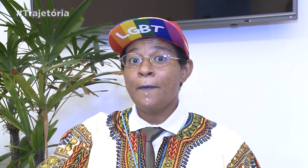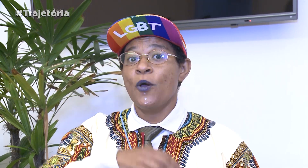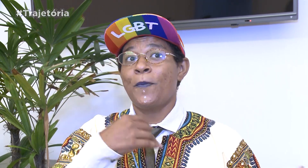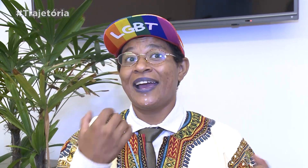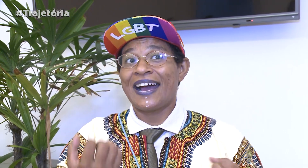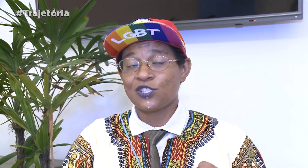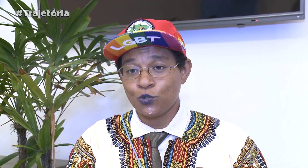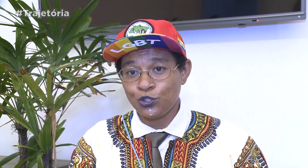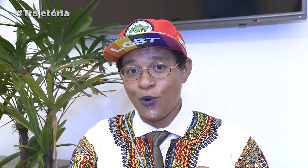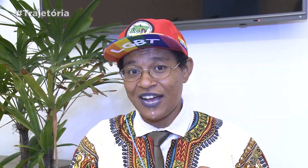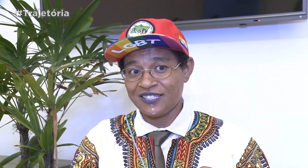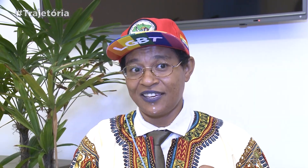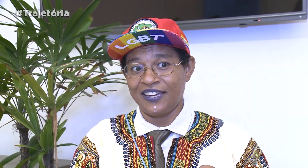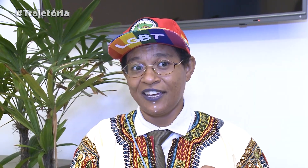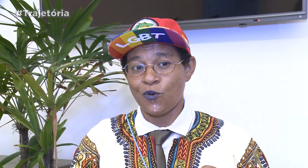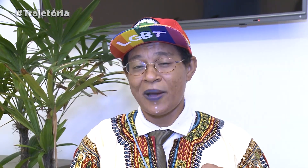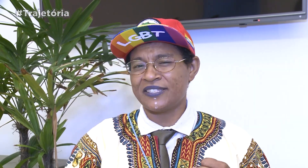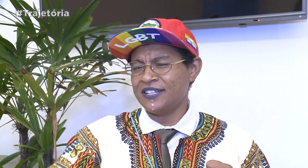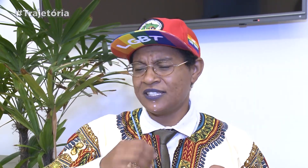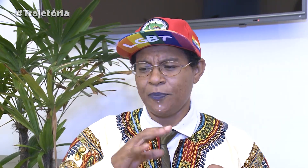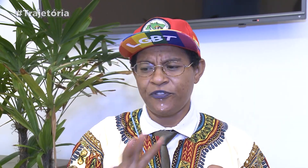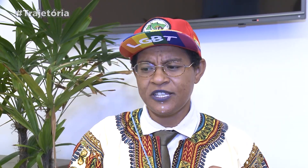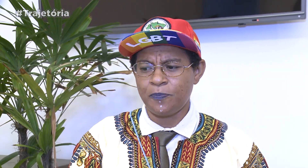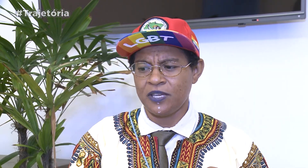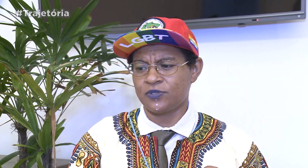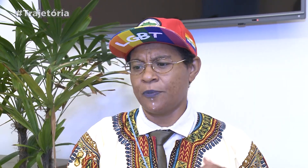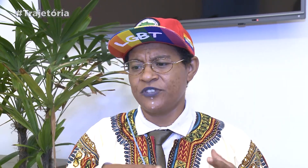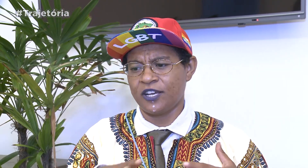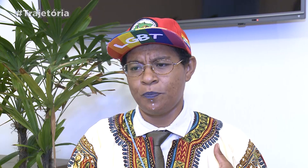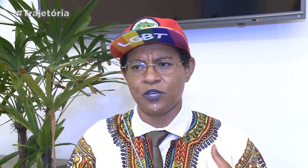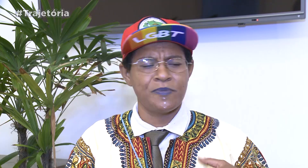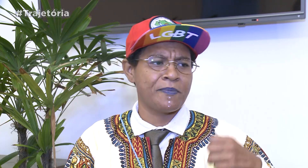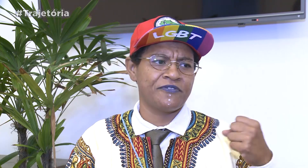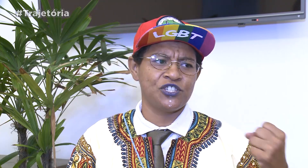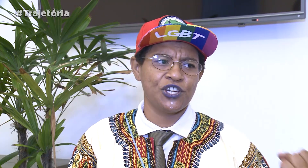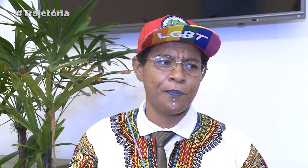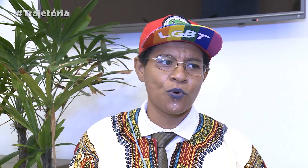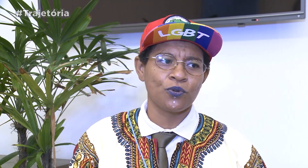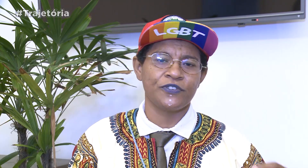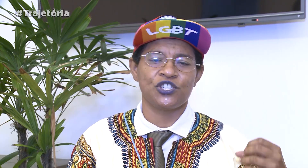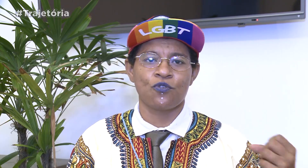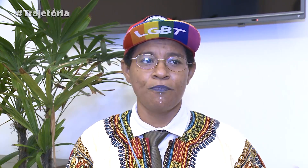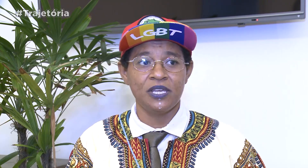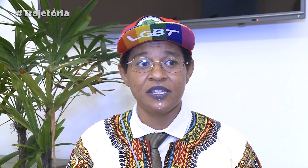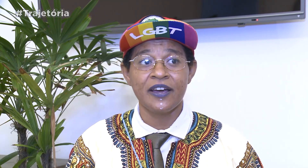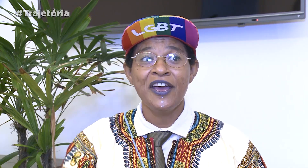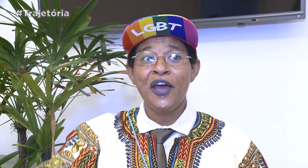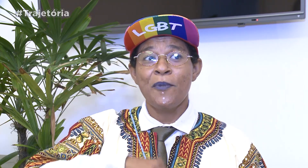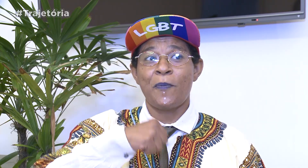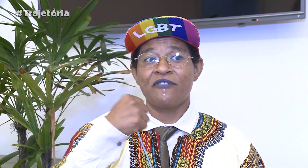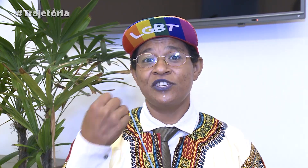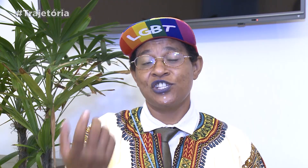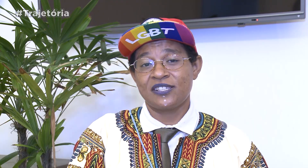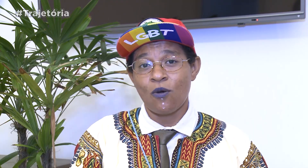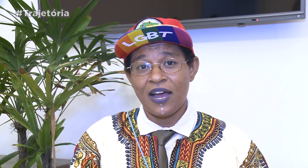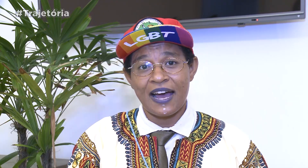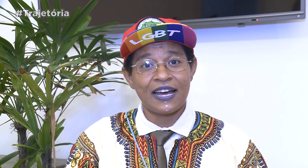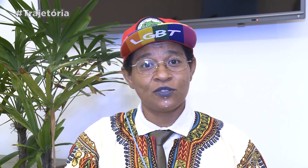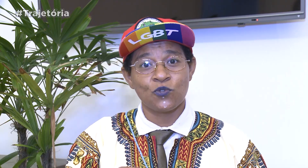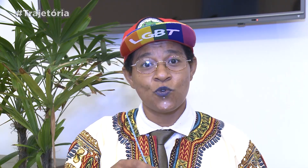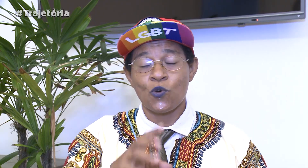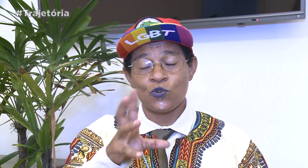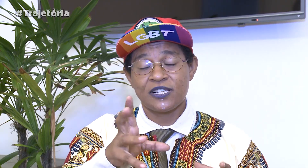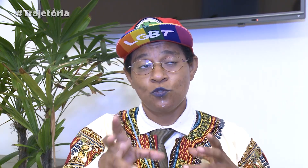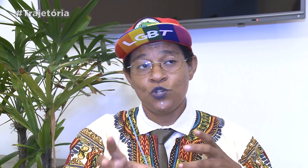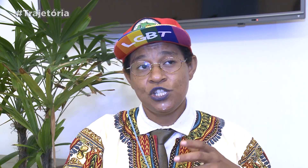doméstica, meu pai é garçom e churrasqueiro, mas ele sempre fez bico, sempre fizeram bico. Minha mãe vendia bolo, vendia comida, meu pai vendia